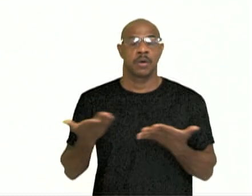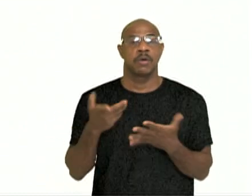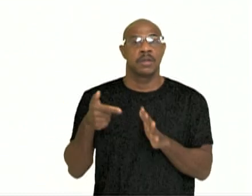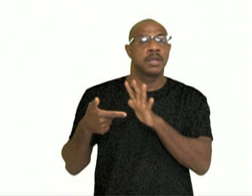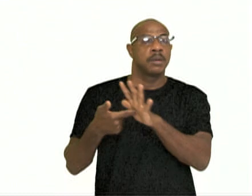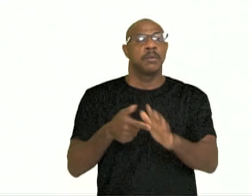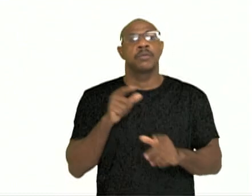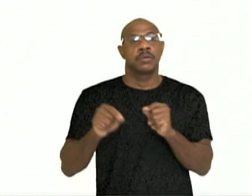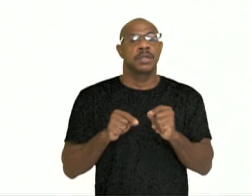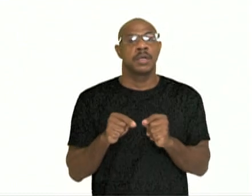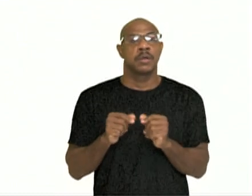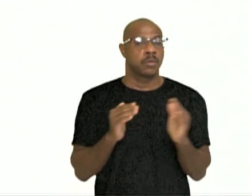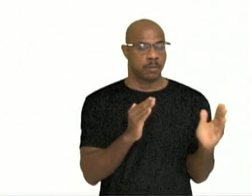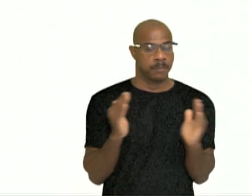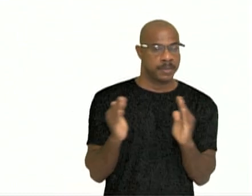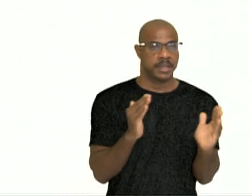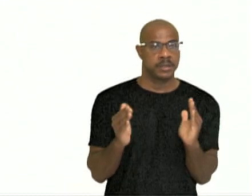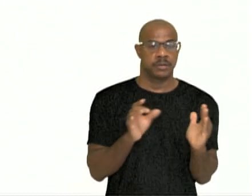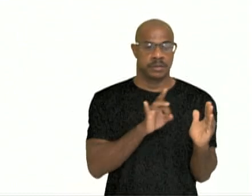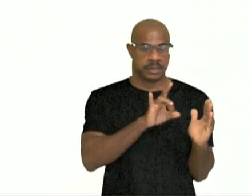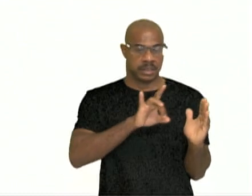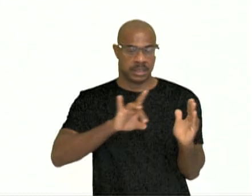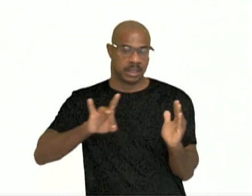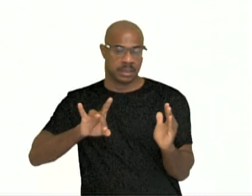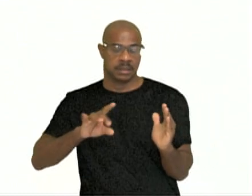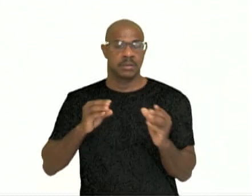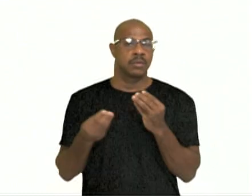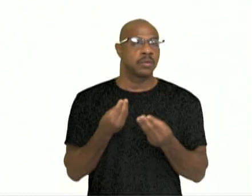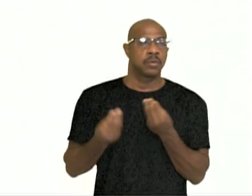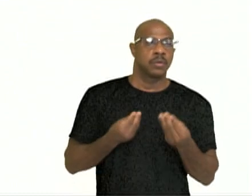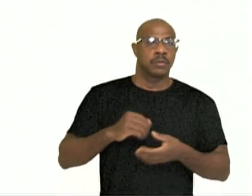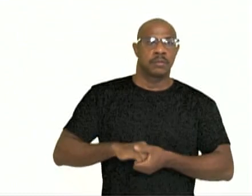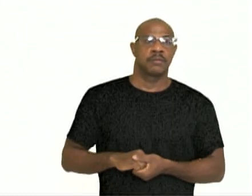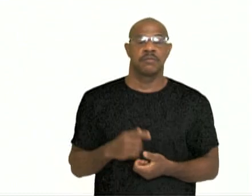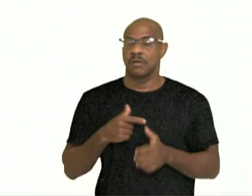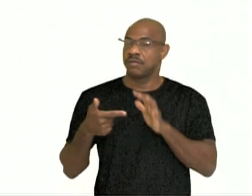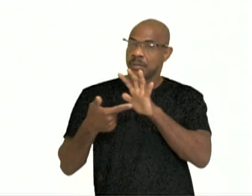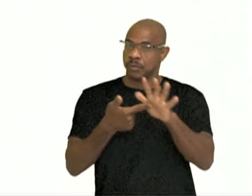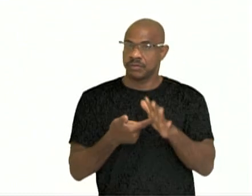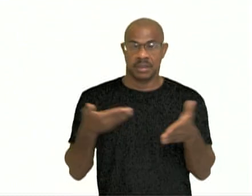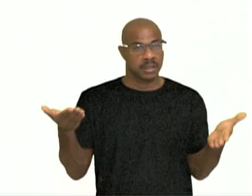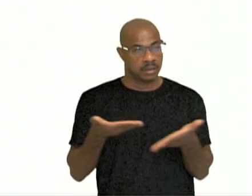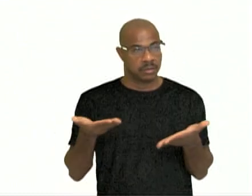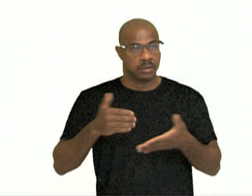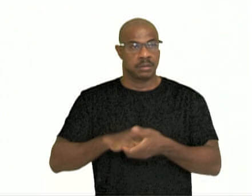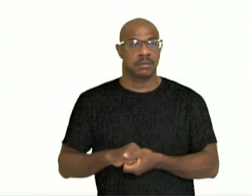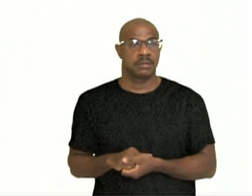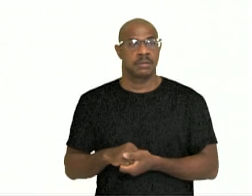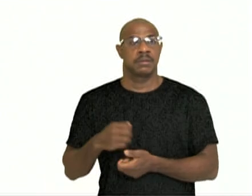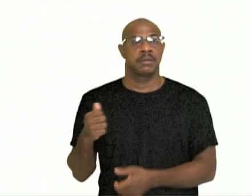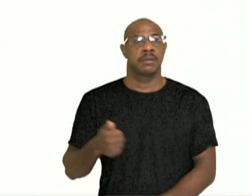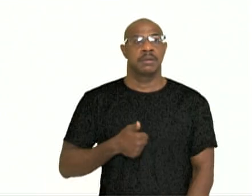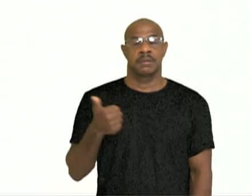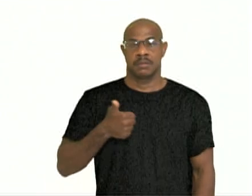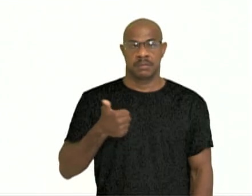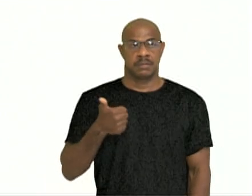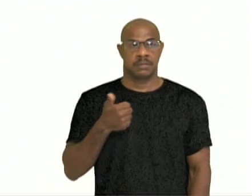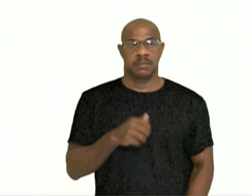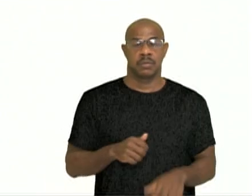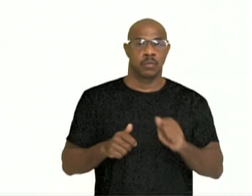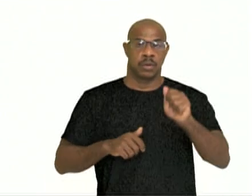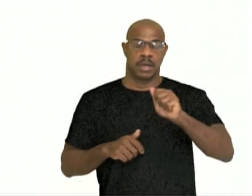período de cada móvel. Então eu vou mostrar para vocês dois móveis, a gente vai por partes. Então primeiro vocês vão analisar o móvel